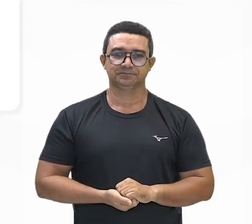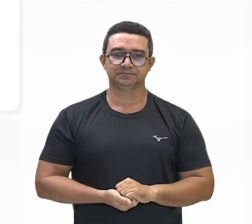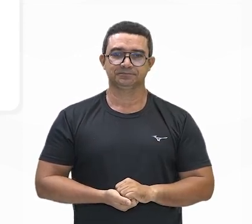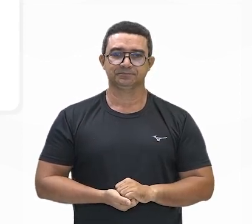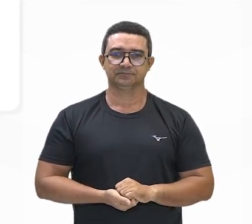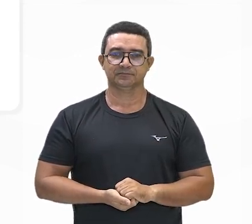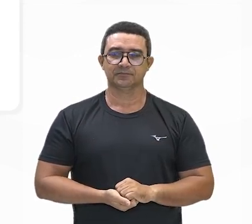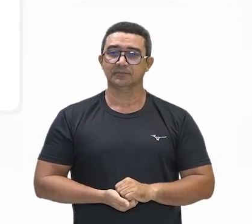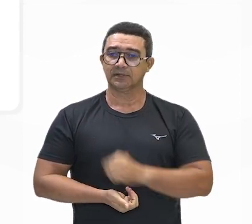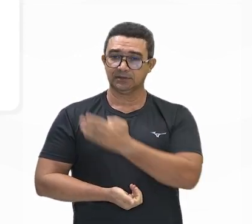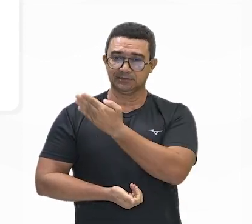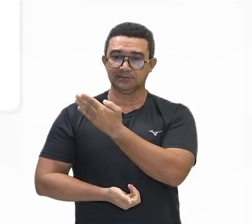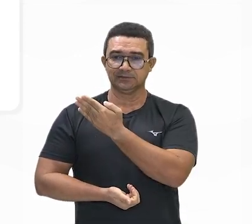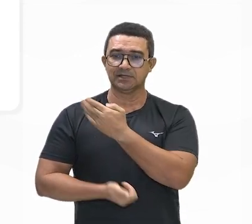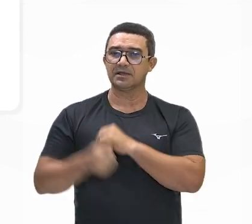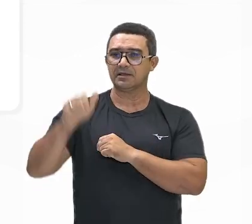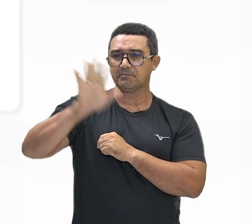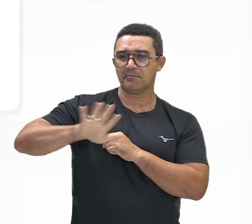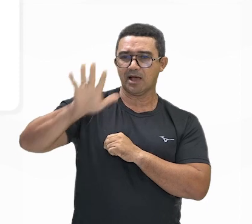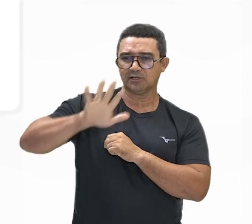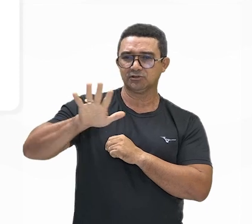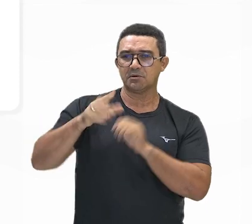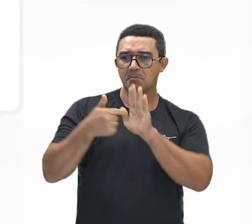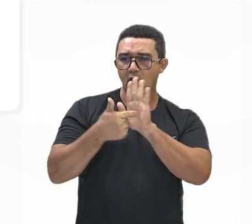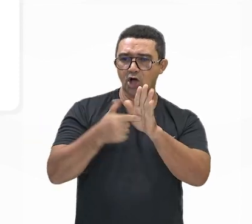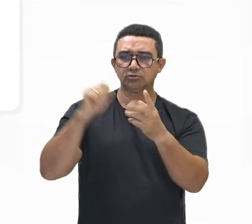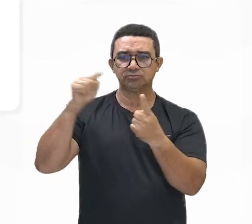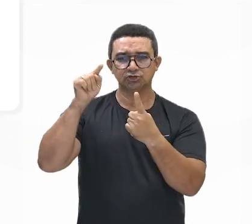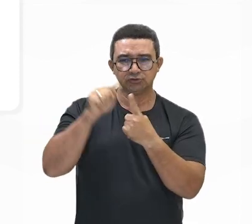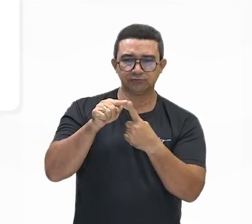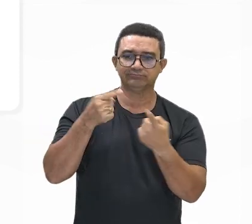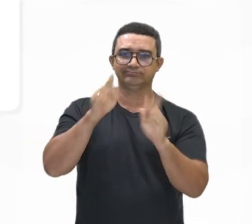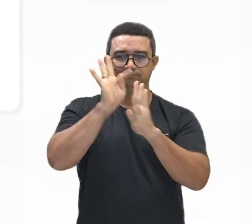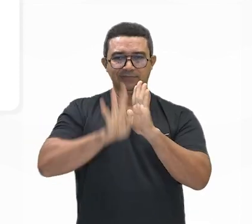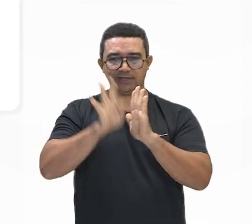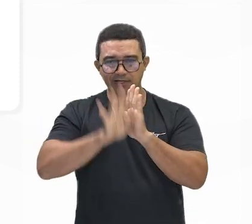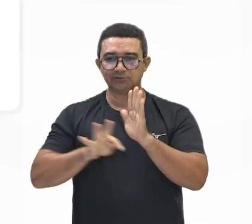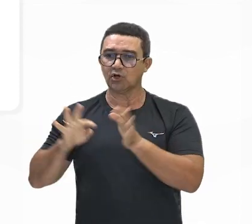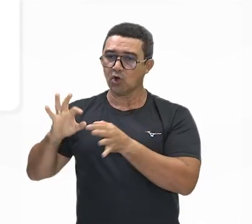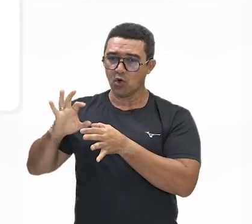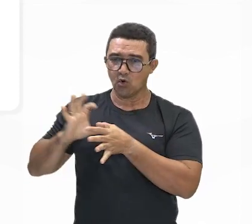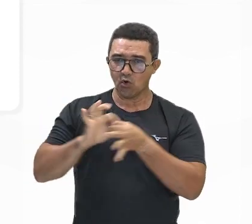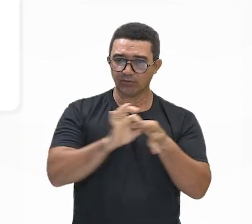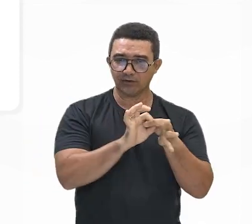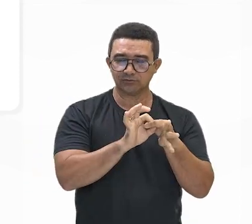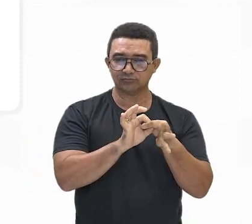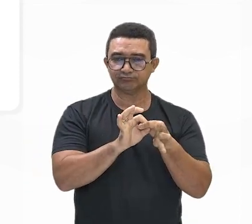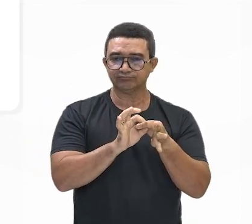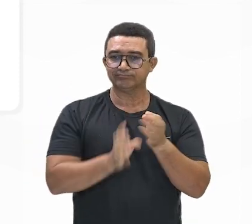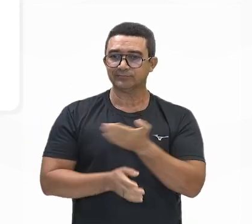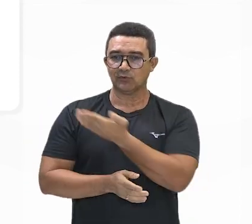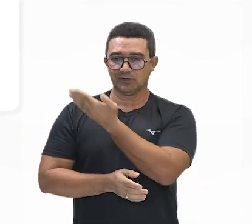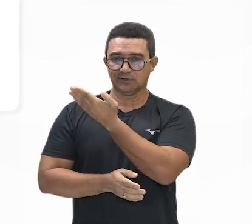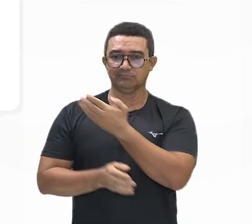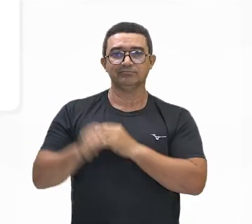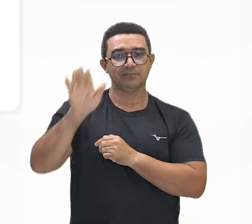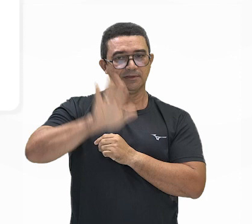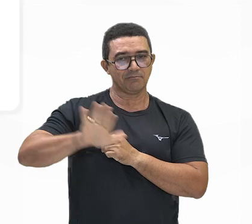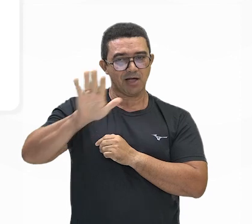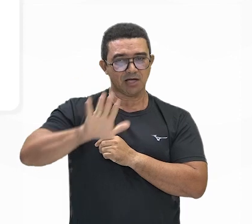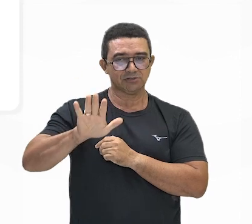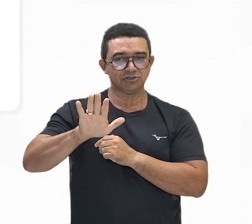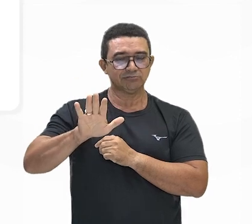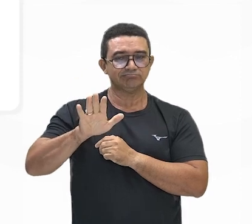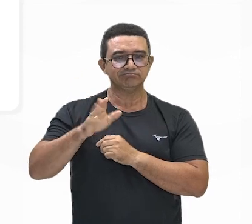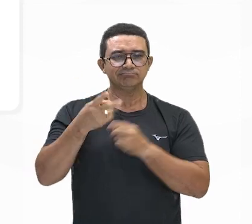falando sobre o objetivo do texto, sobre o contexto, nesse exemplo agora, nós vemos que já não tem